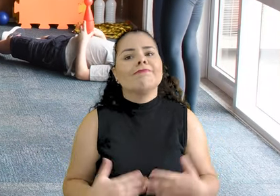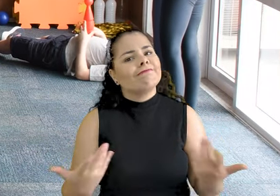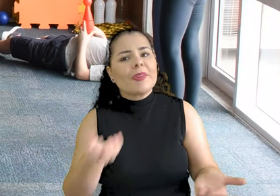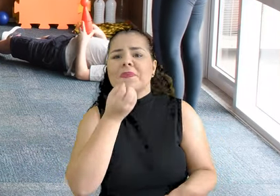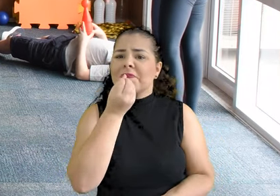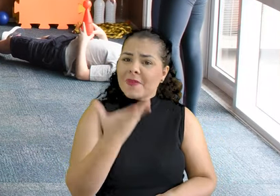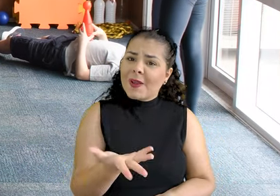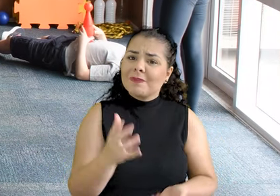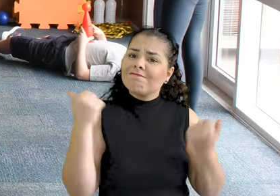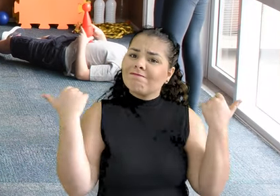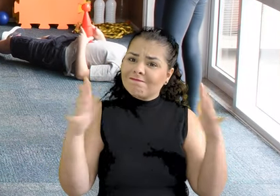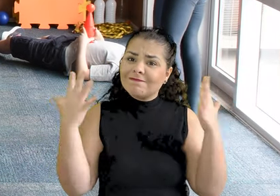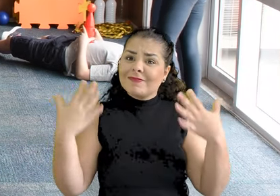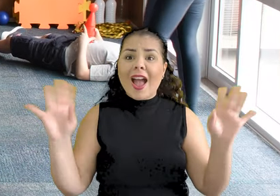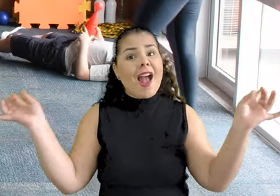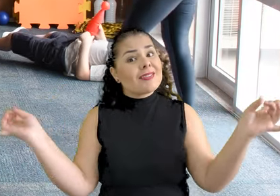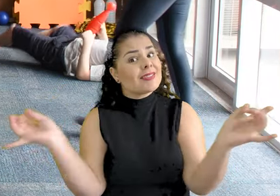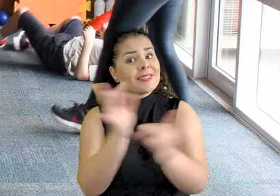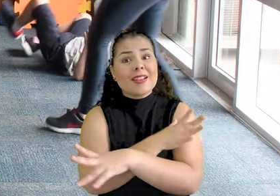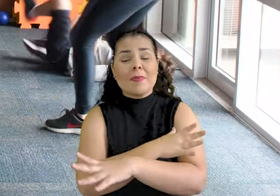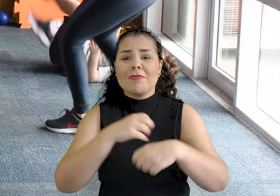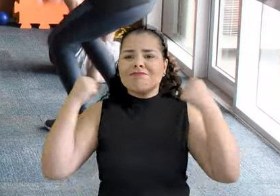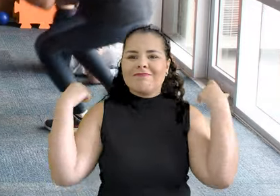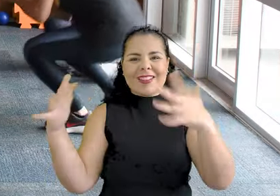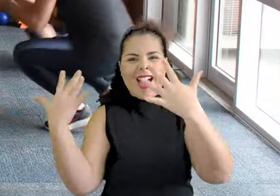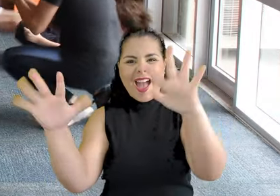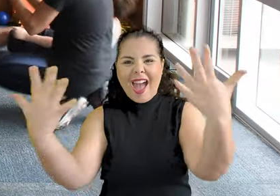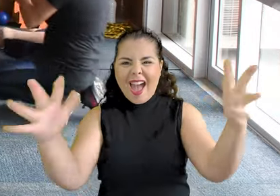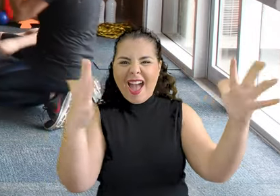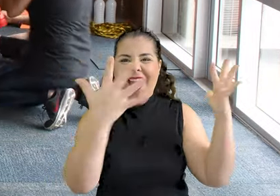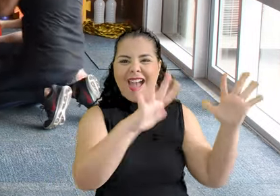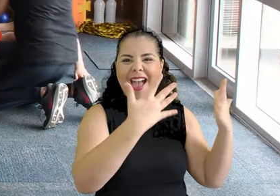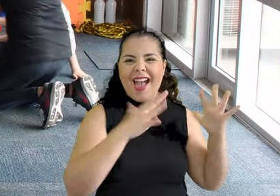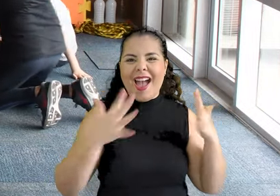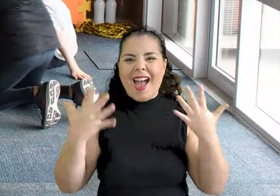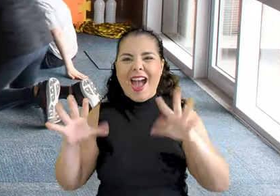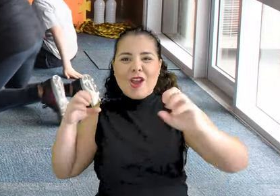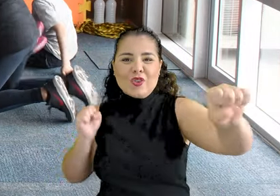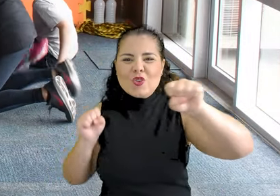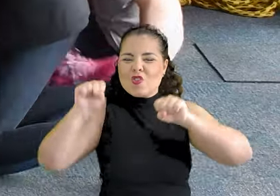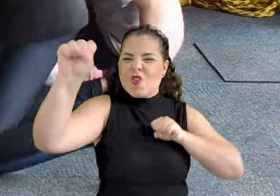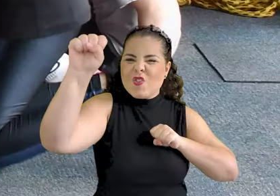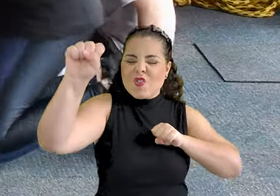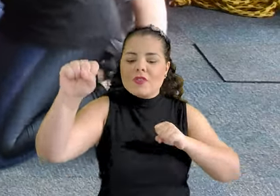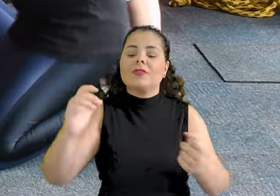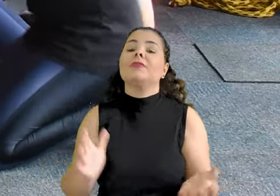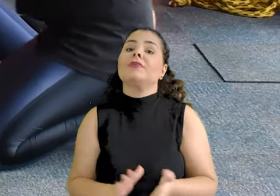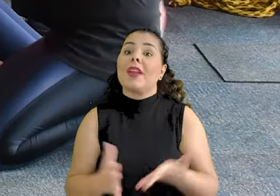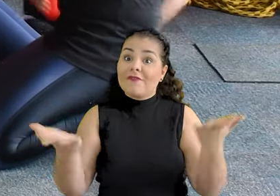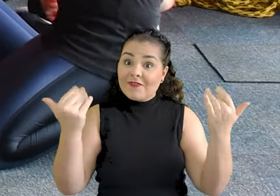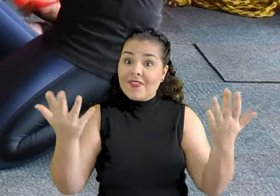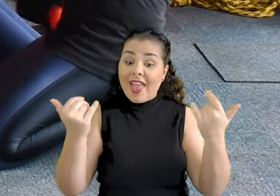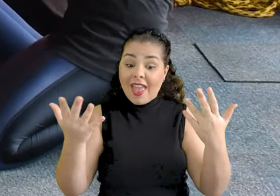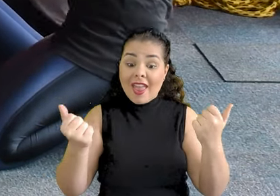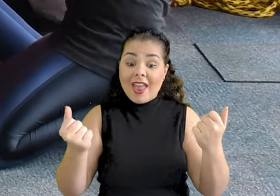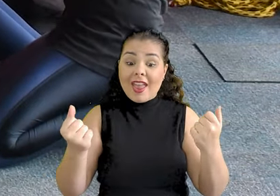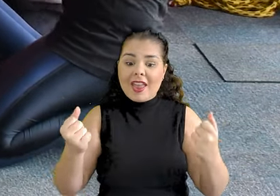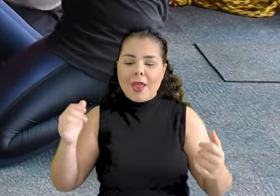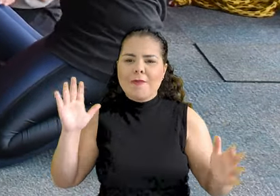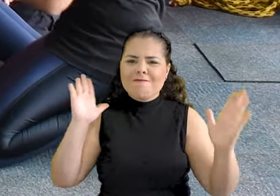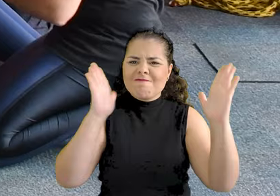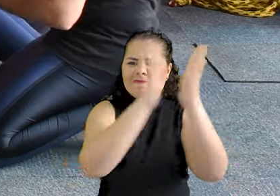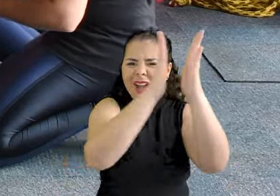solta. Muito bem. Acabamos. Aê, galera. Vem aqui, galera.